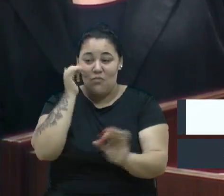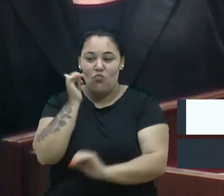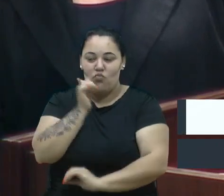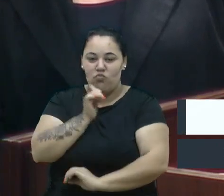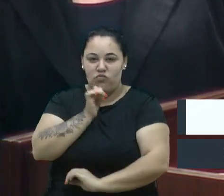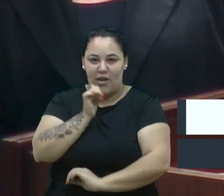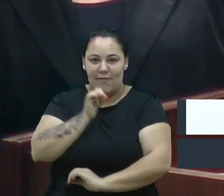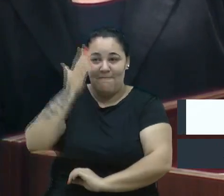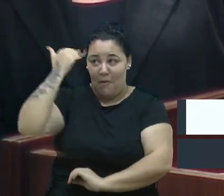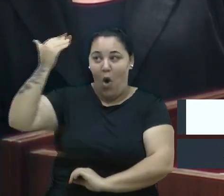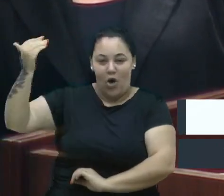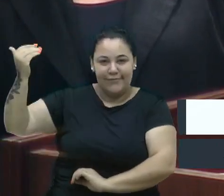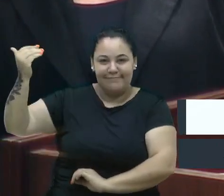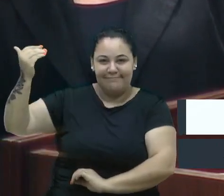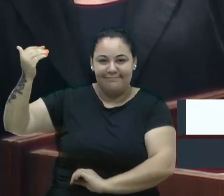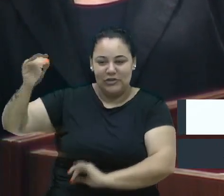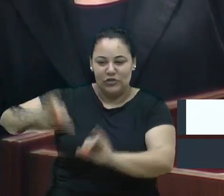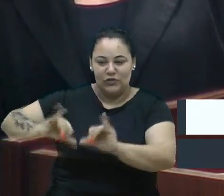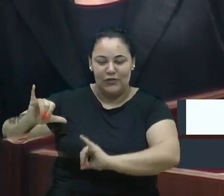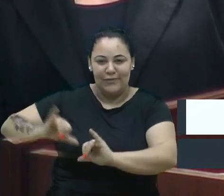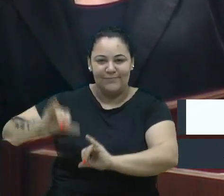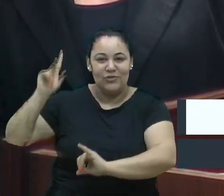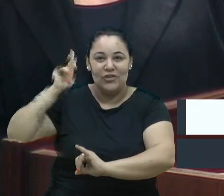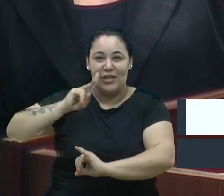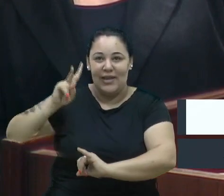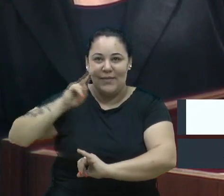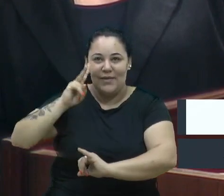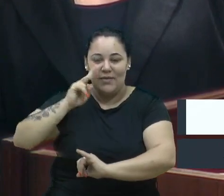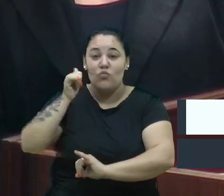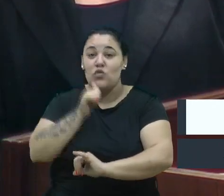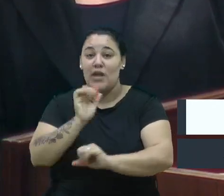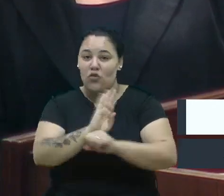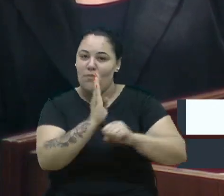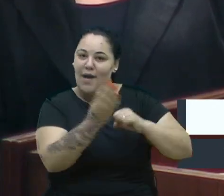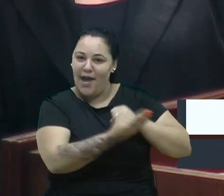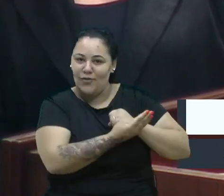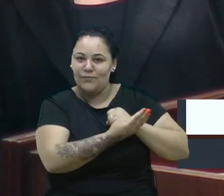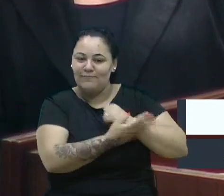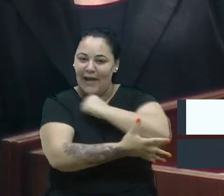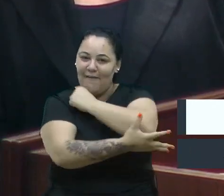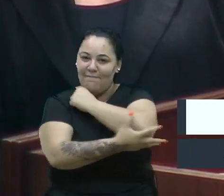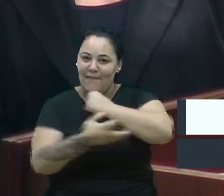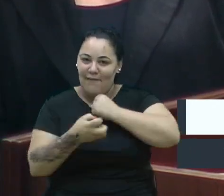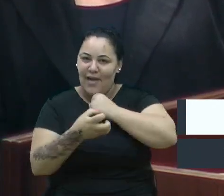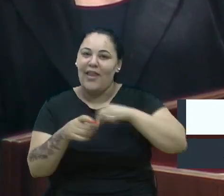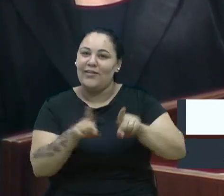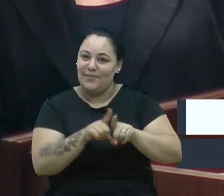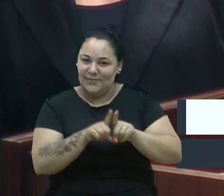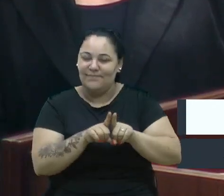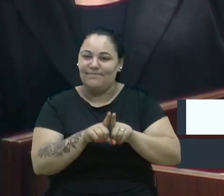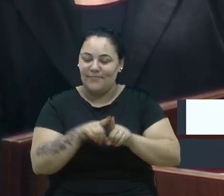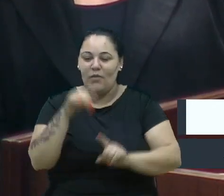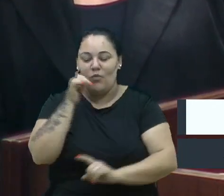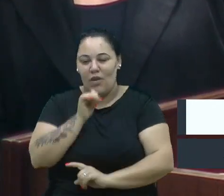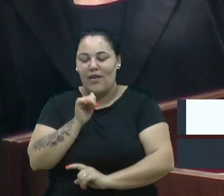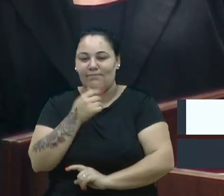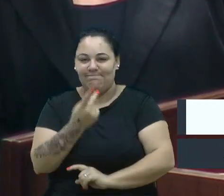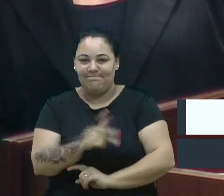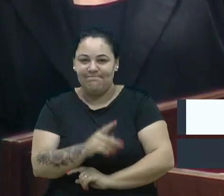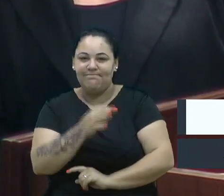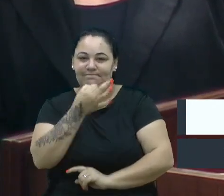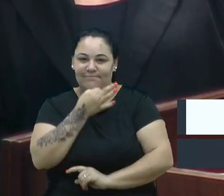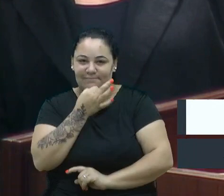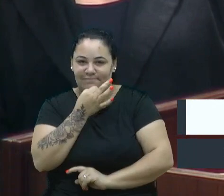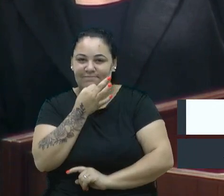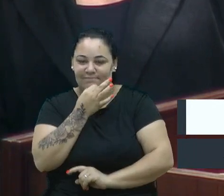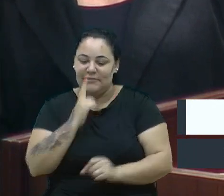o que ela sofreu, a gente lembra da mulher do bairro, da mulher da periferia, da mulher da nossa cidade e das